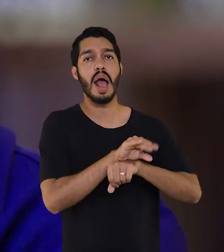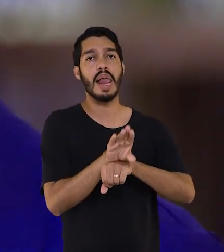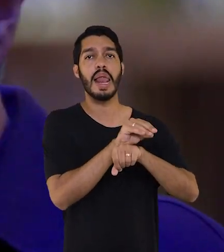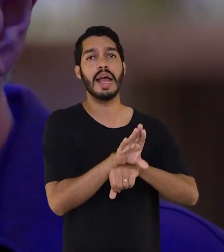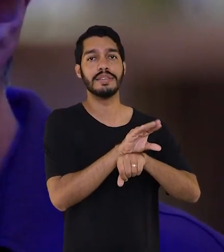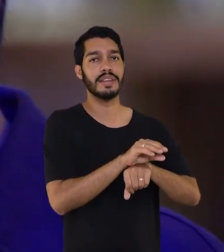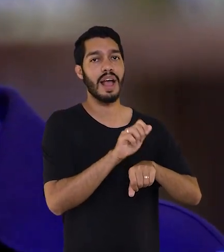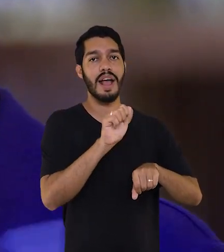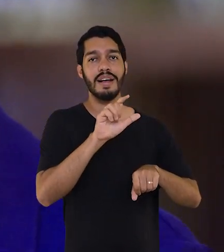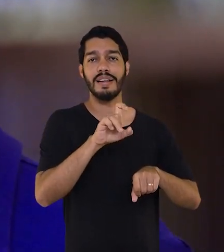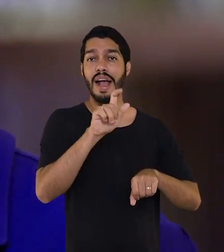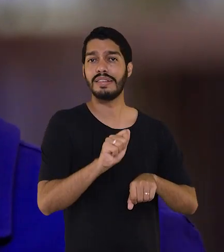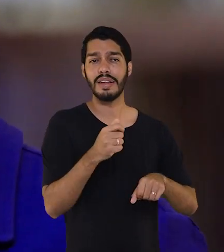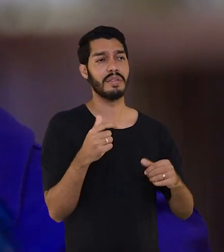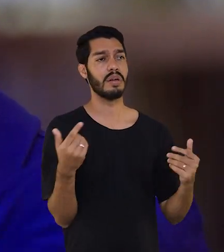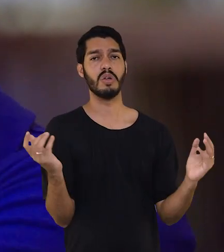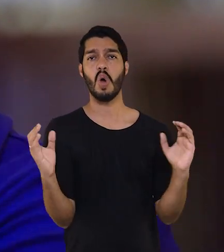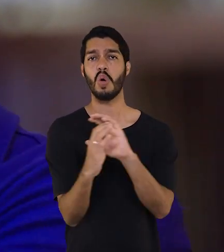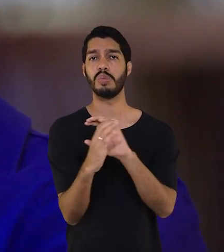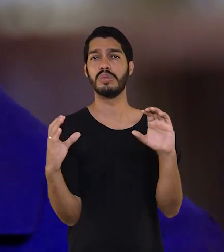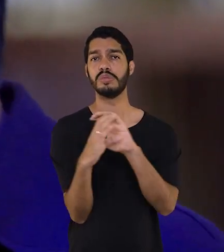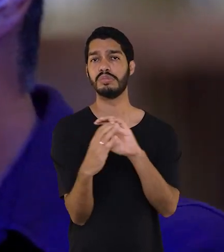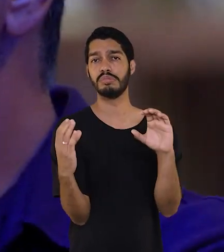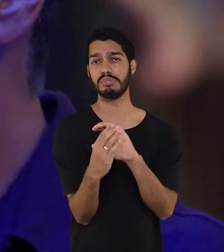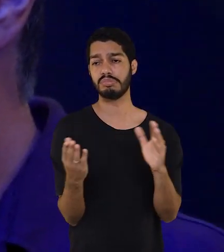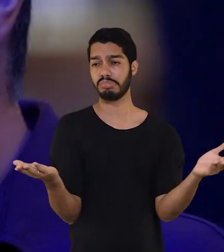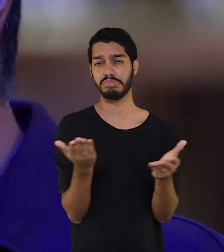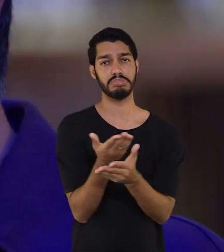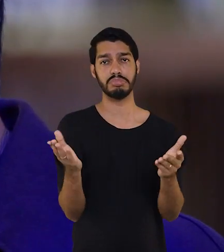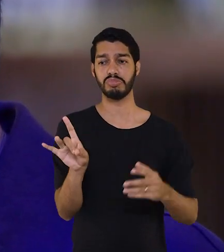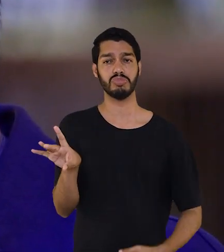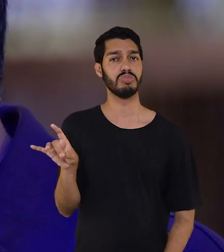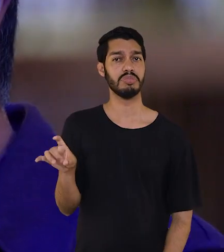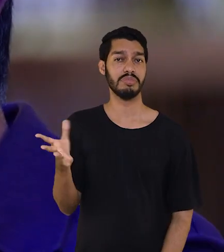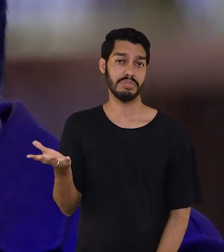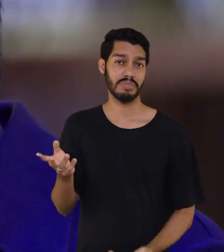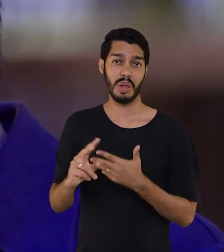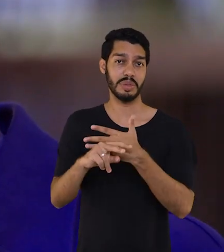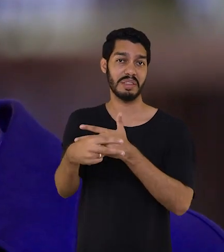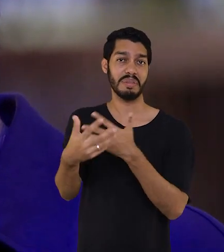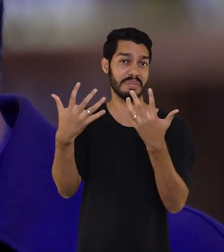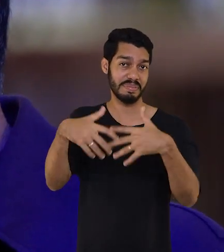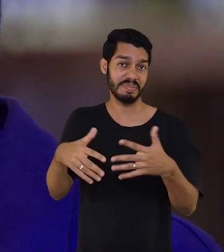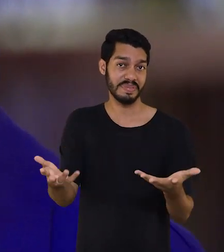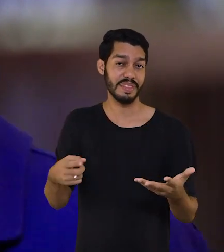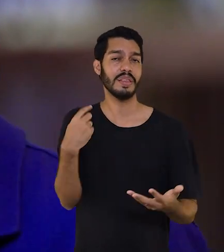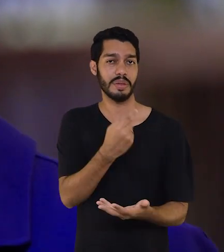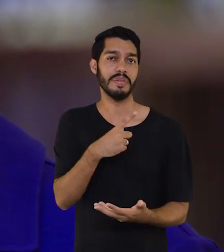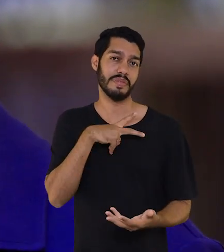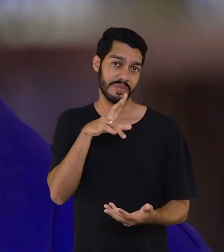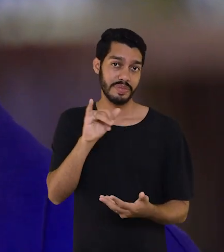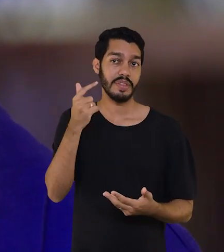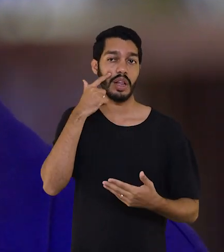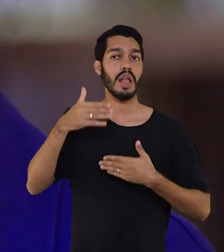ok, nananã, né? Senão acorda todos os celulares. Ok, nananã, e tal. Ou seja, isso é uma consequência